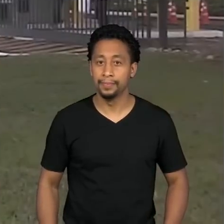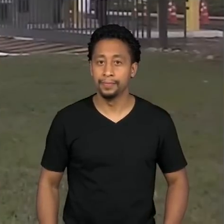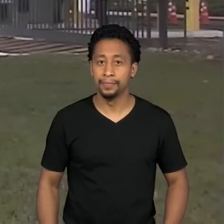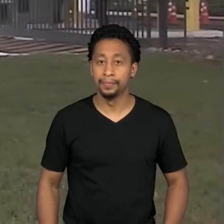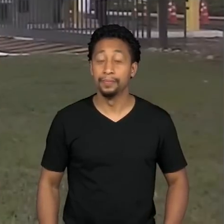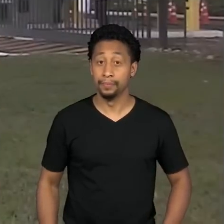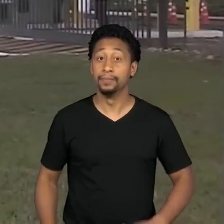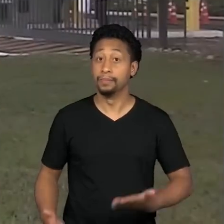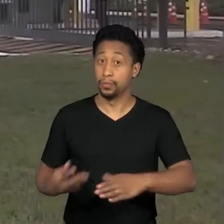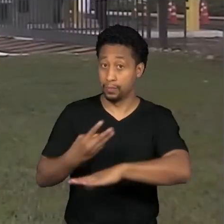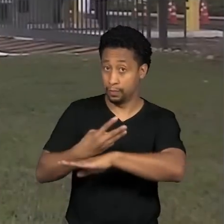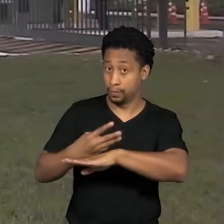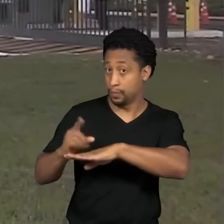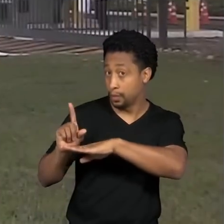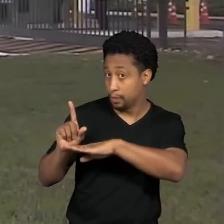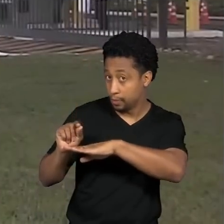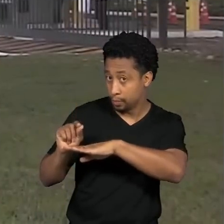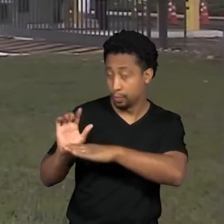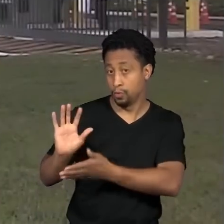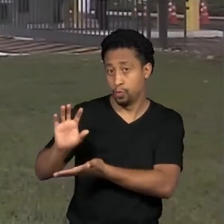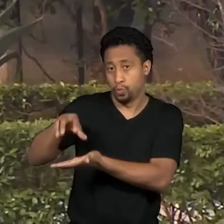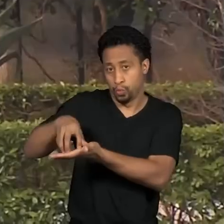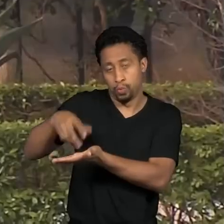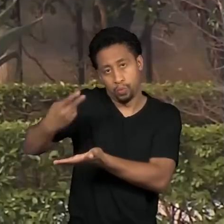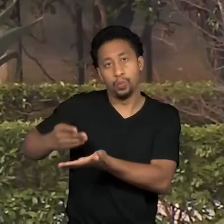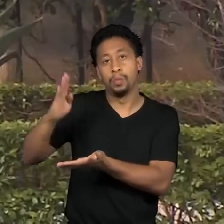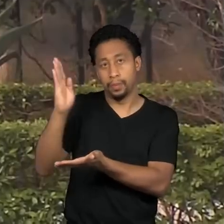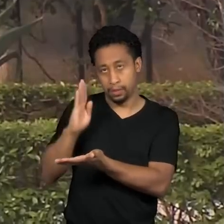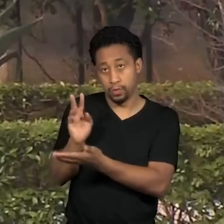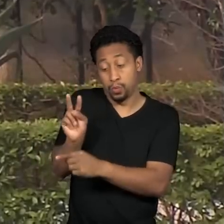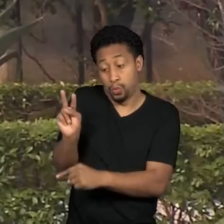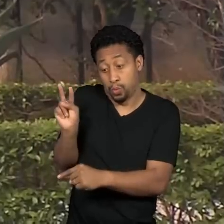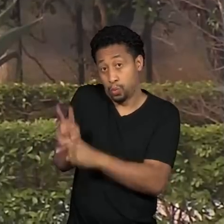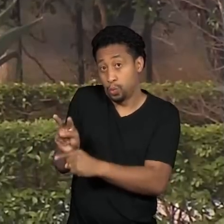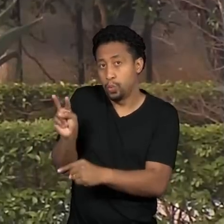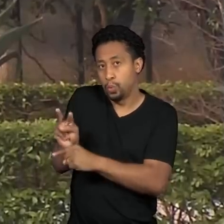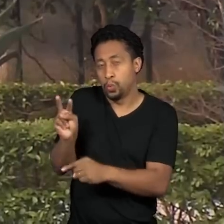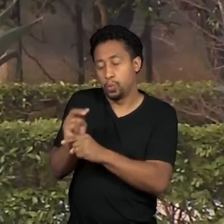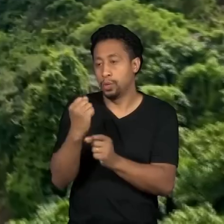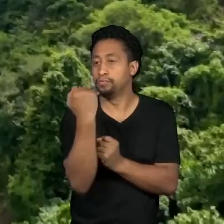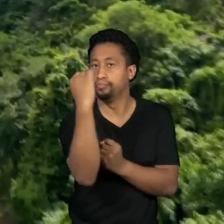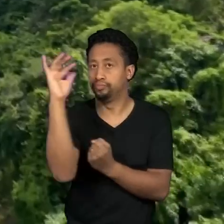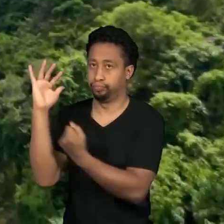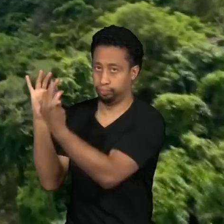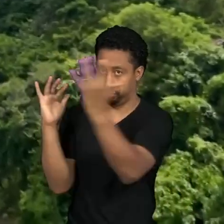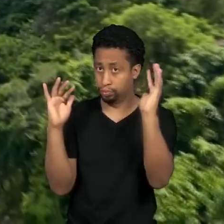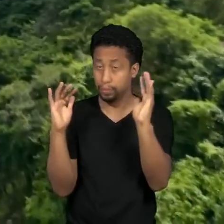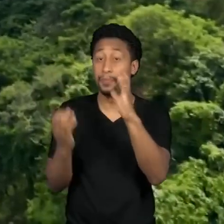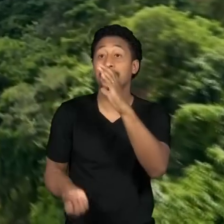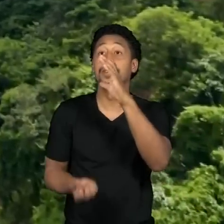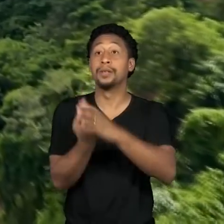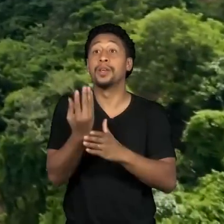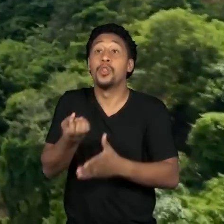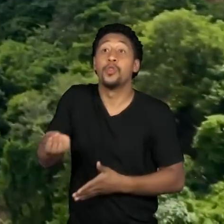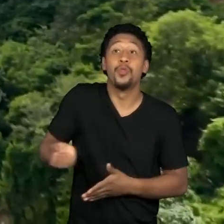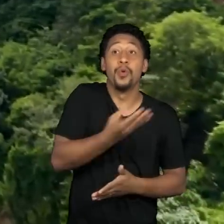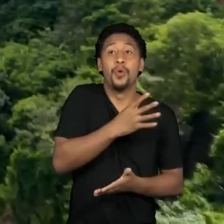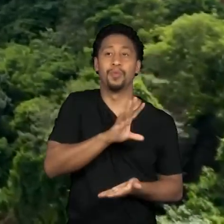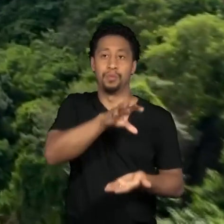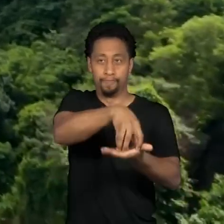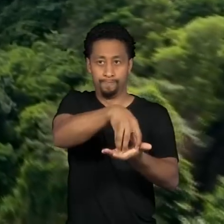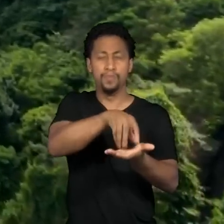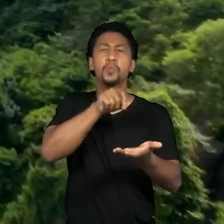O IBAMA, Instituto Brasileiro do Meio Ambiente e dos Recursos Naturais Renováveis, cria um novo órgão chamado